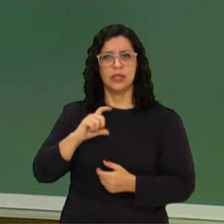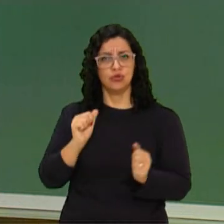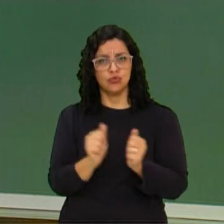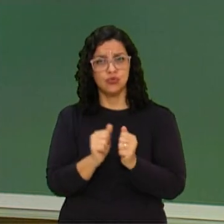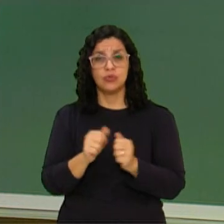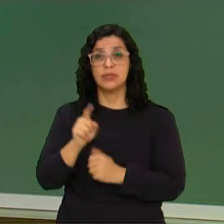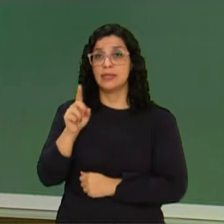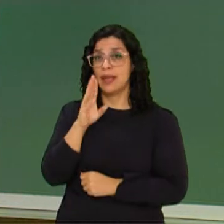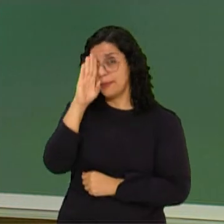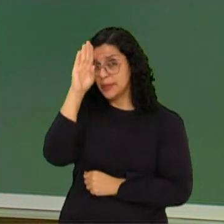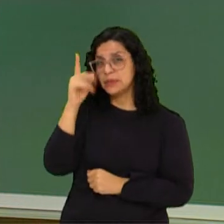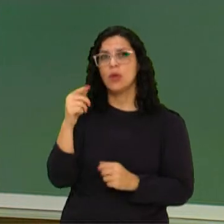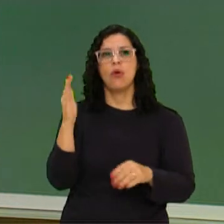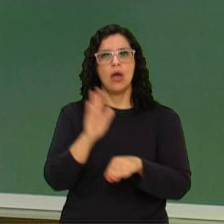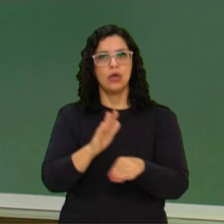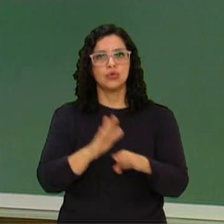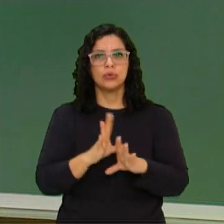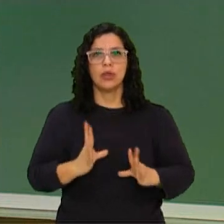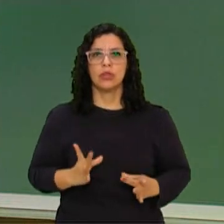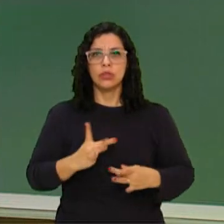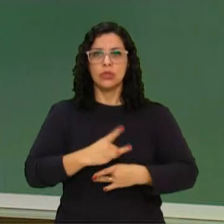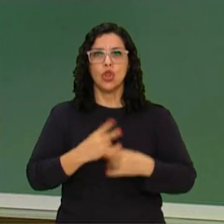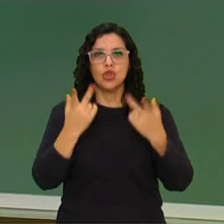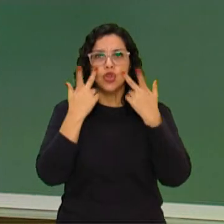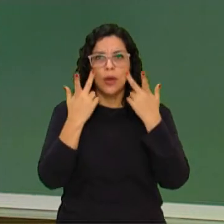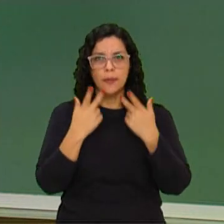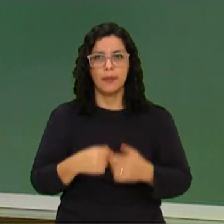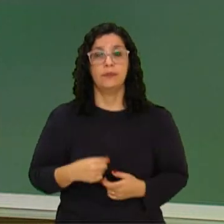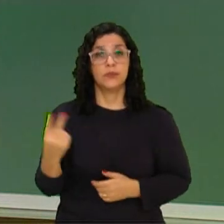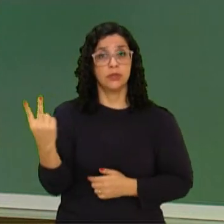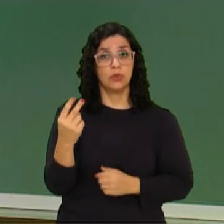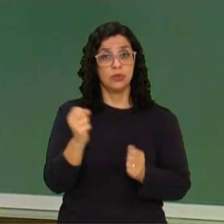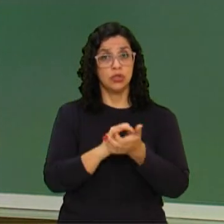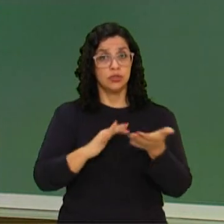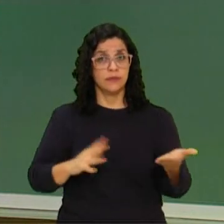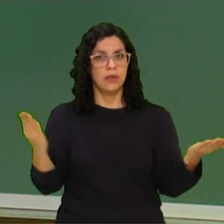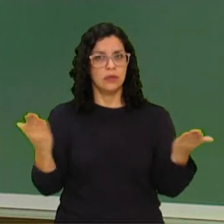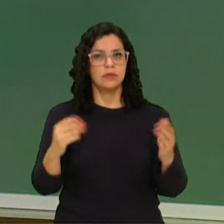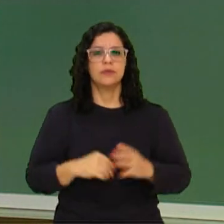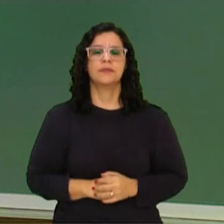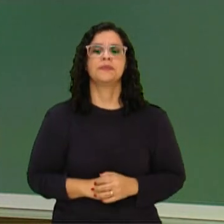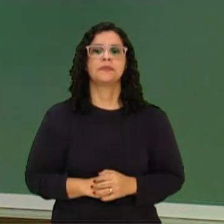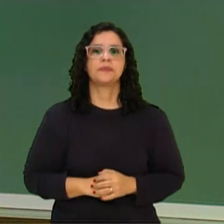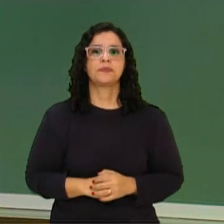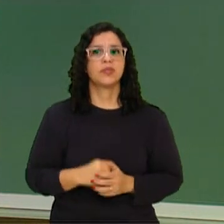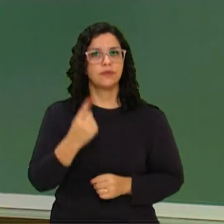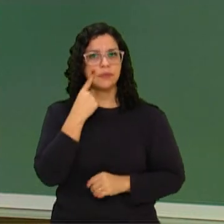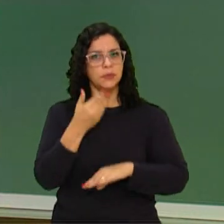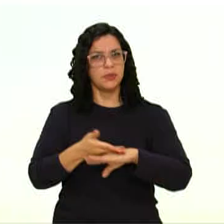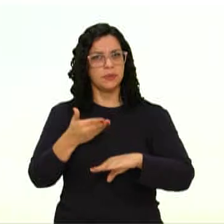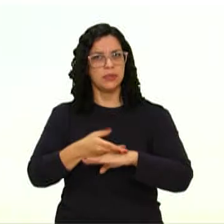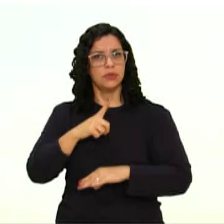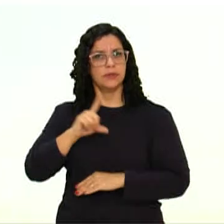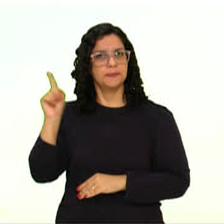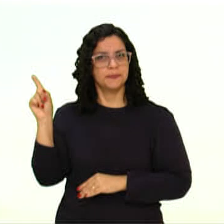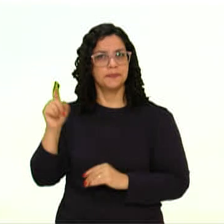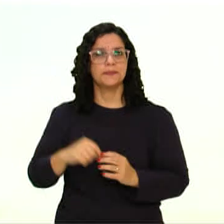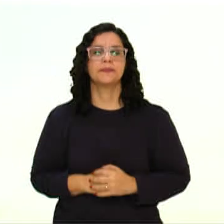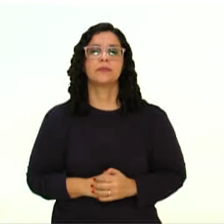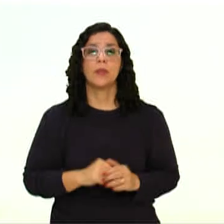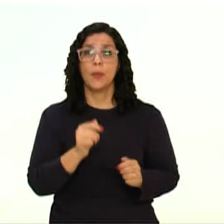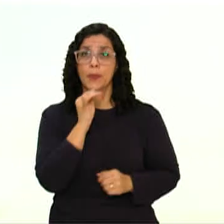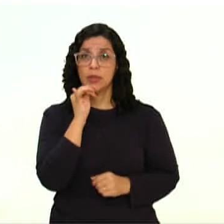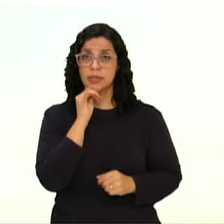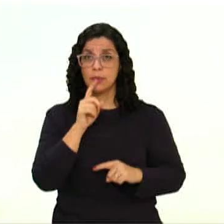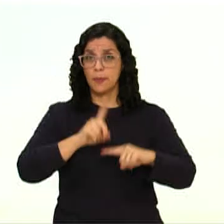as plaquetas estão associadas a essa função. Vamos àquele segundo exercício agora, gente, para dar aquela treinada e tudo mais, né? Sobre